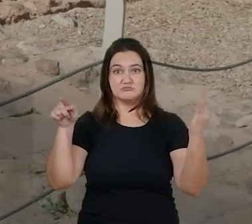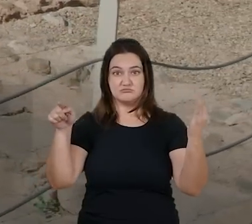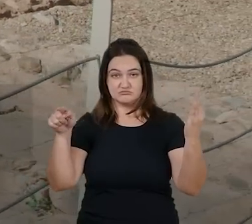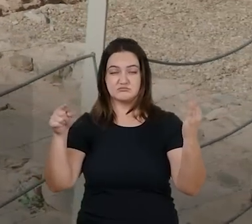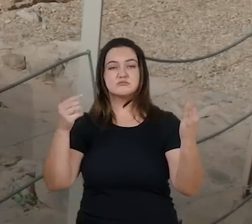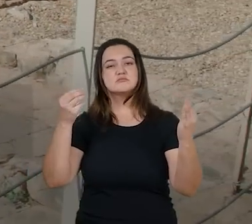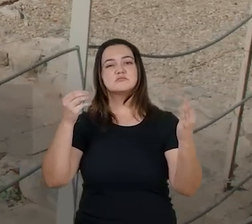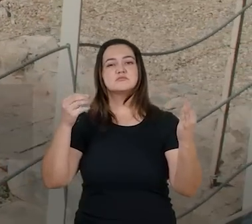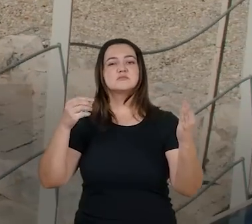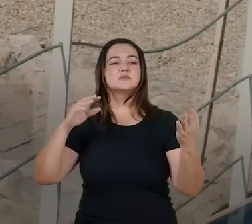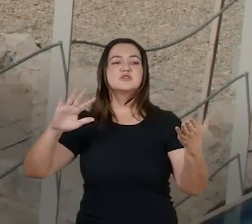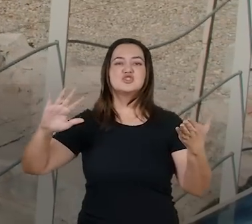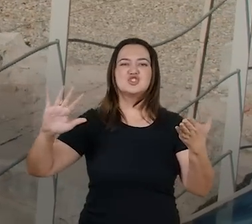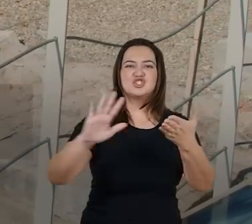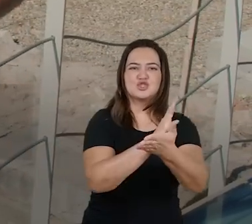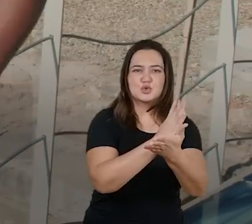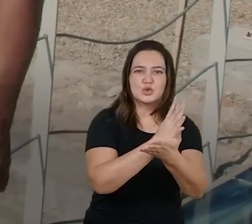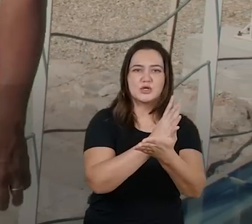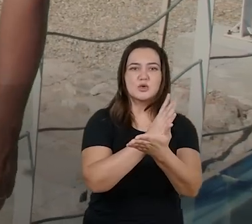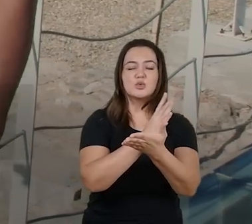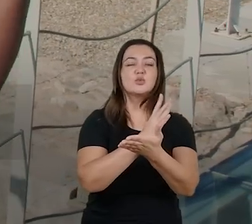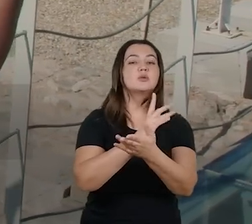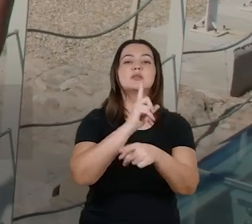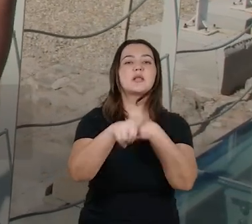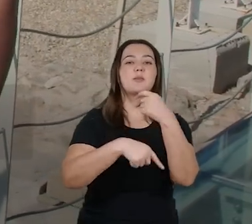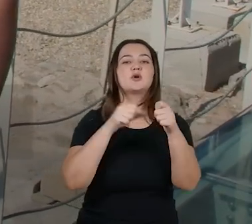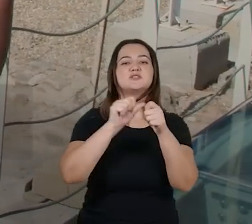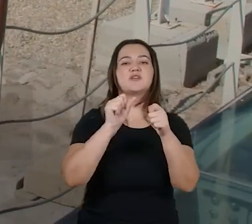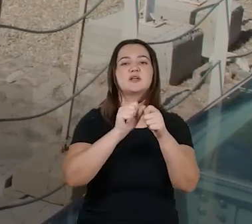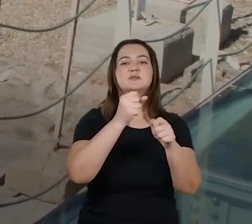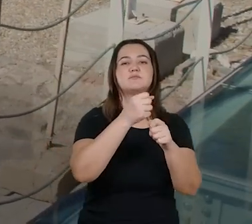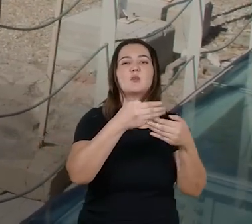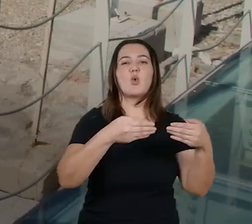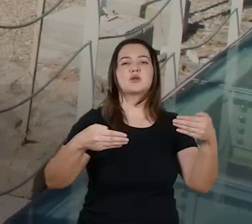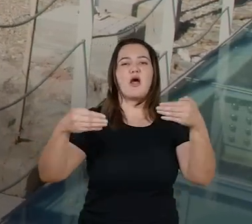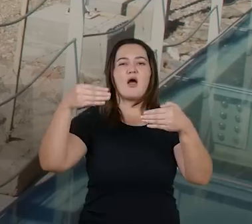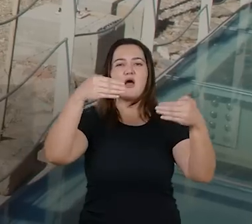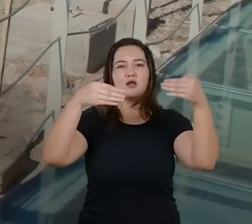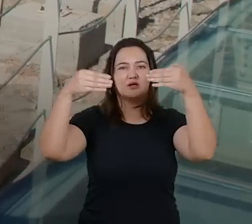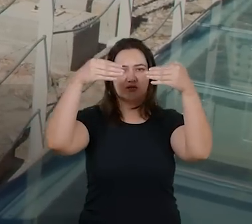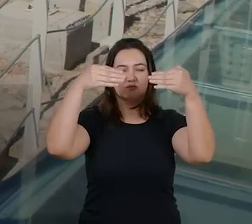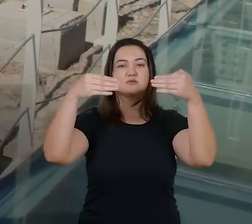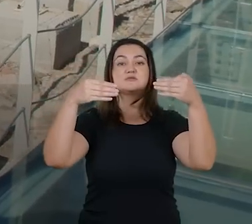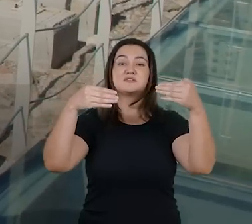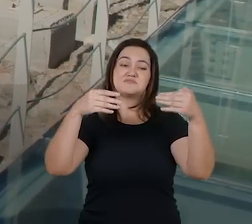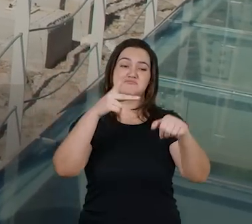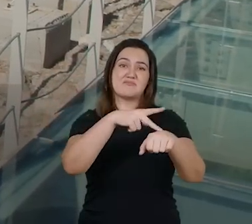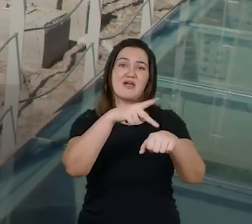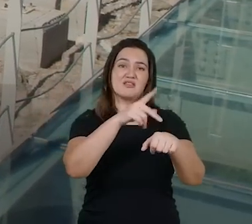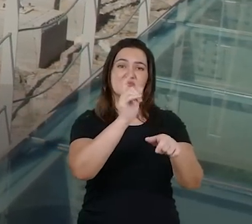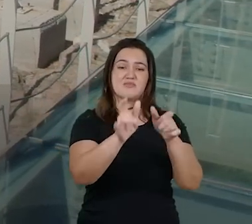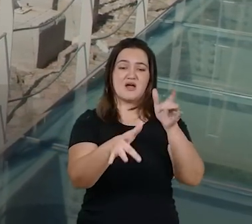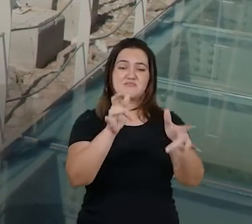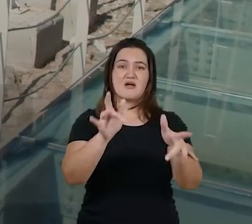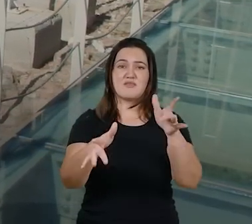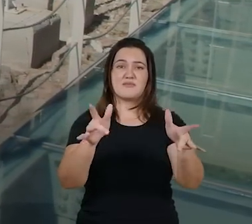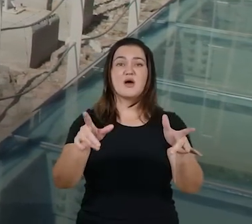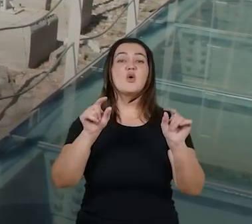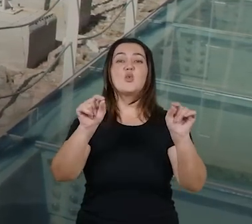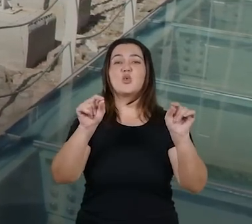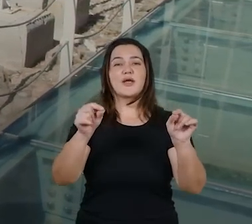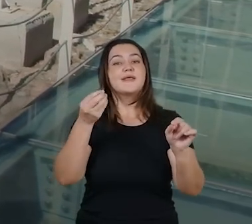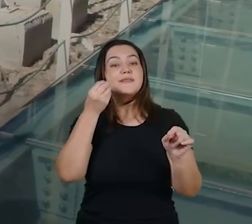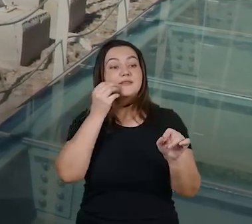período romano. E por alguma razão, essas pedras colapsadas foram colocadas aqui, quem sabe para fazer